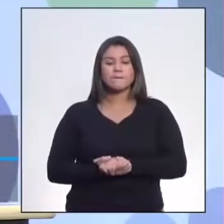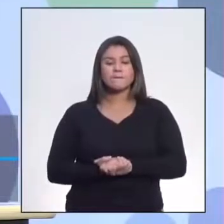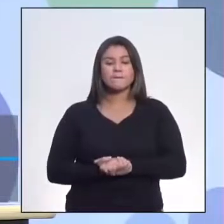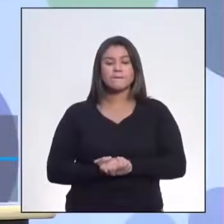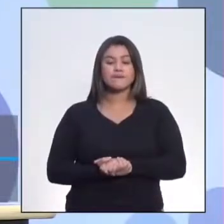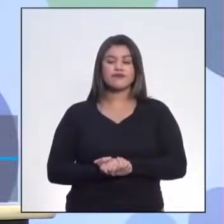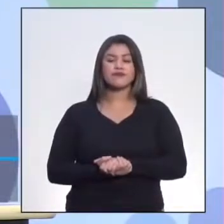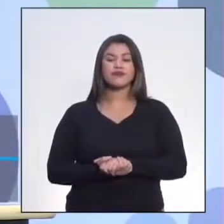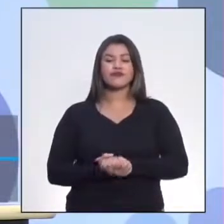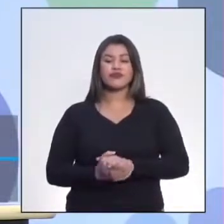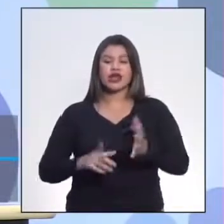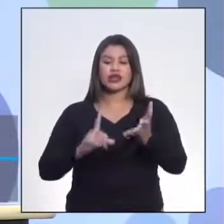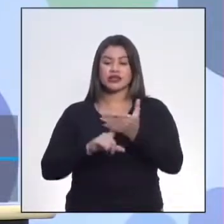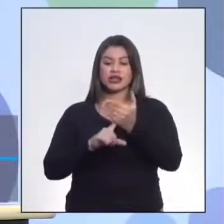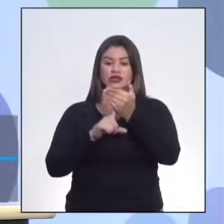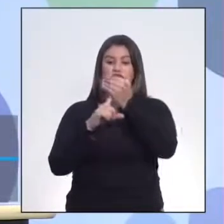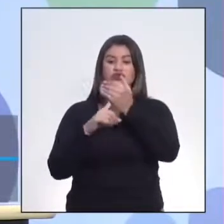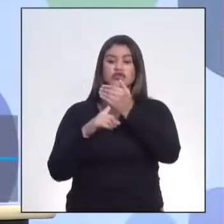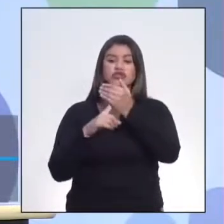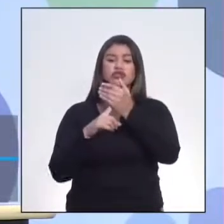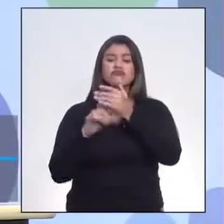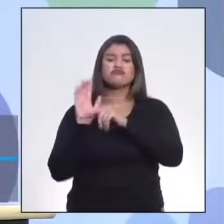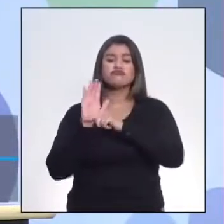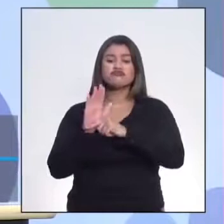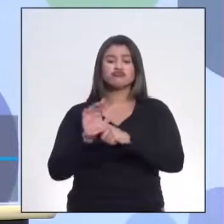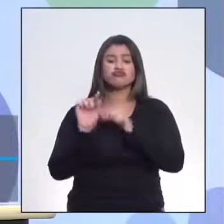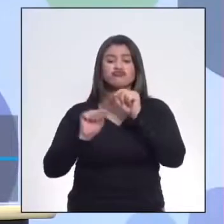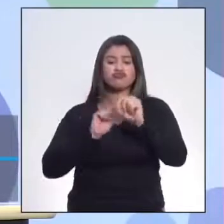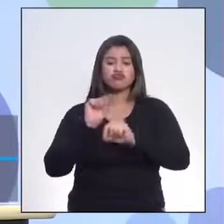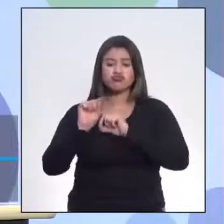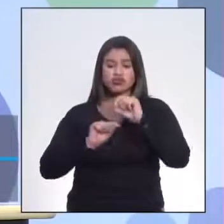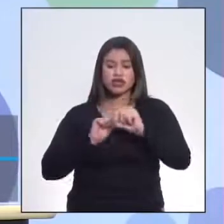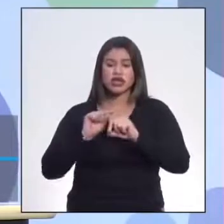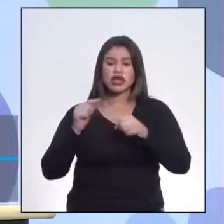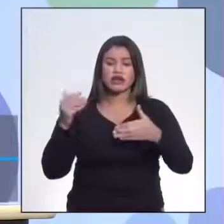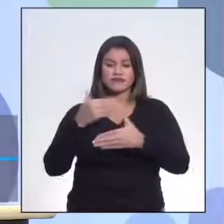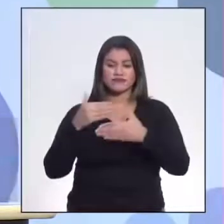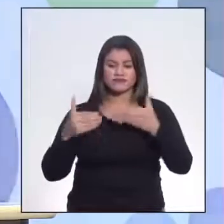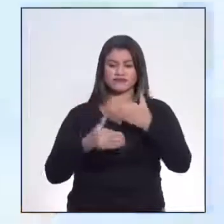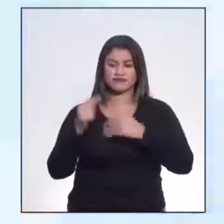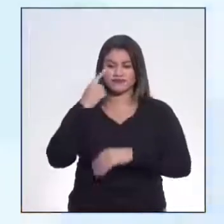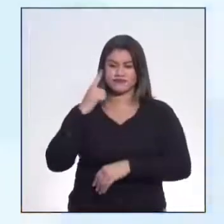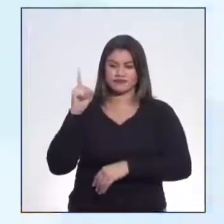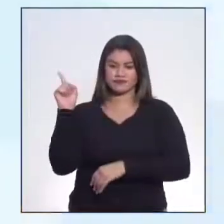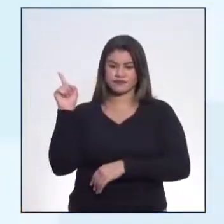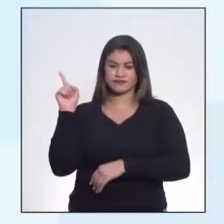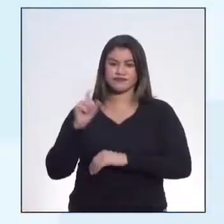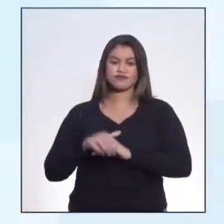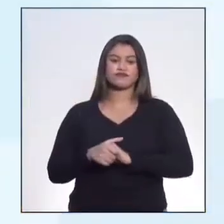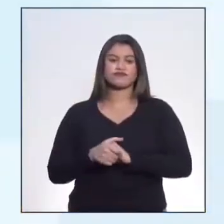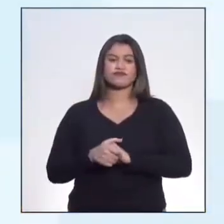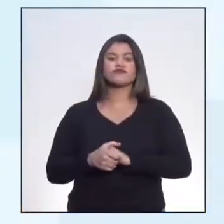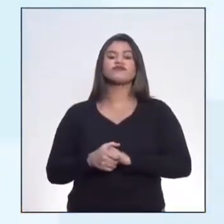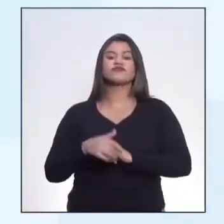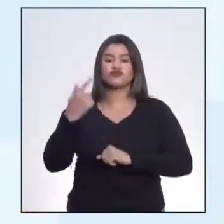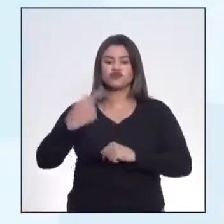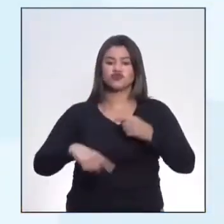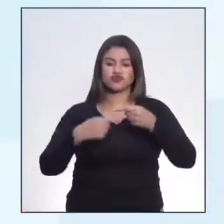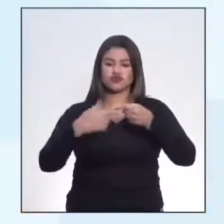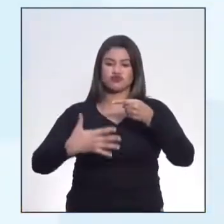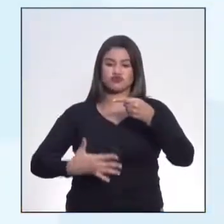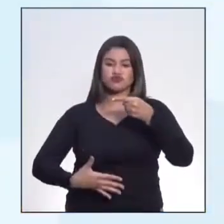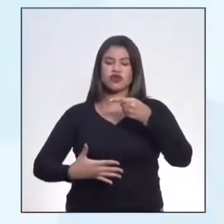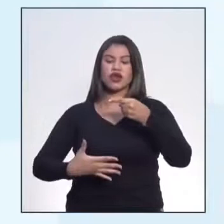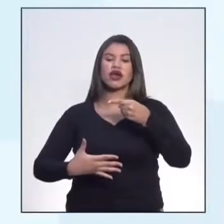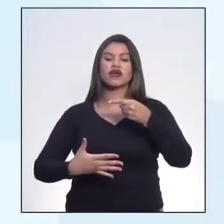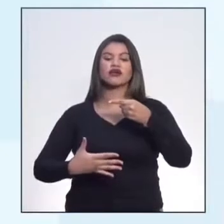da tecnologia na sua vida. Então, está aí a questão na tela para vocês, né, uma questão, mais um momento de